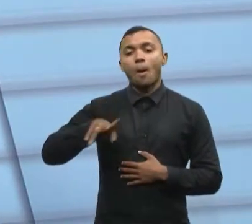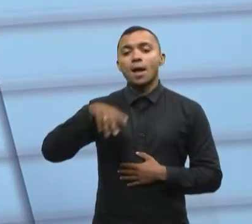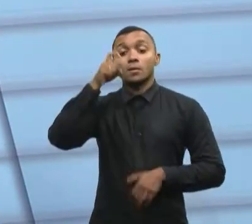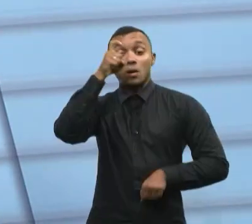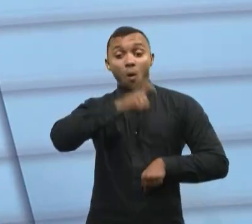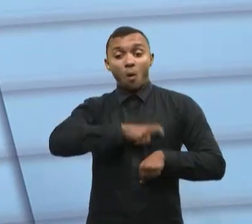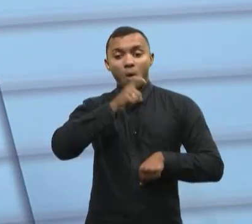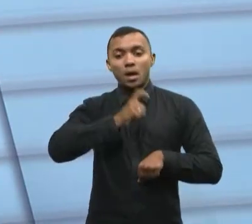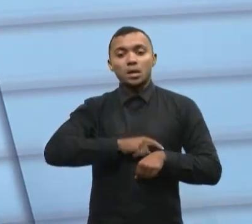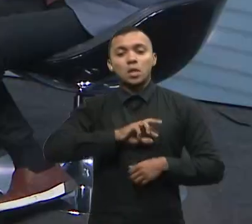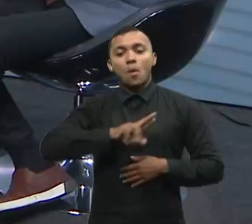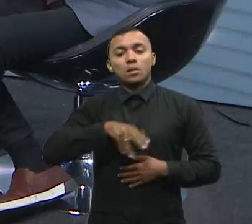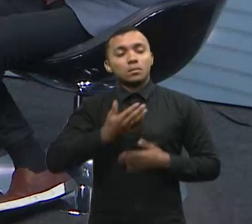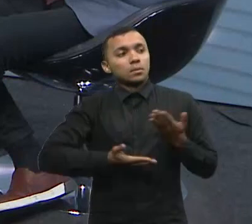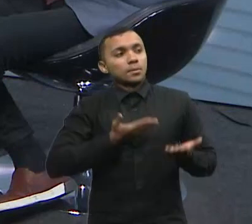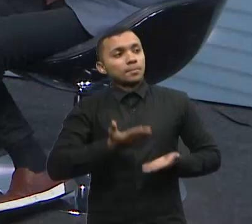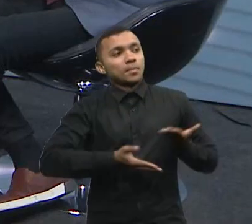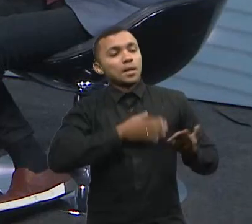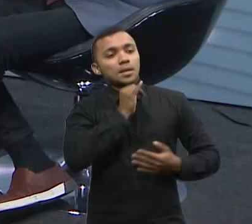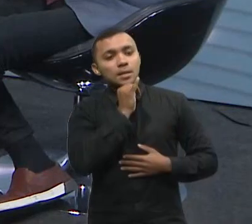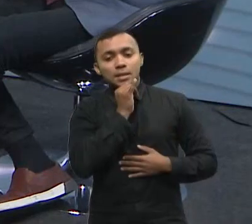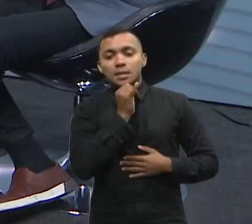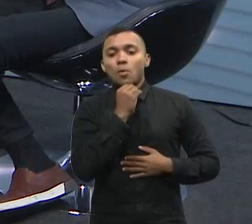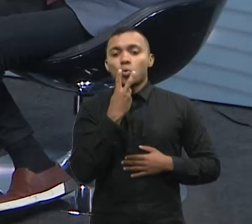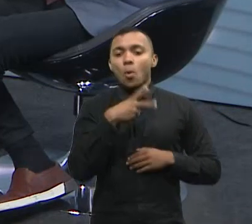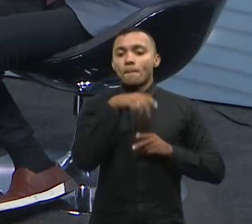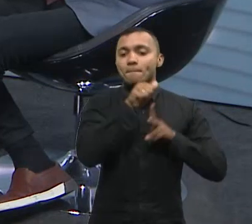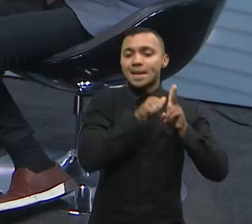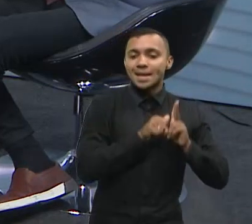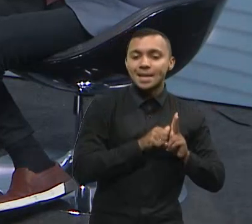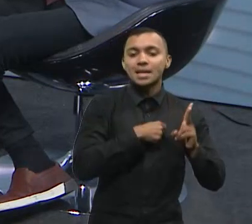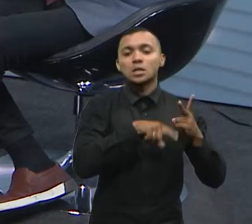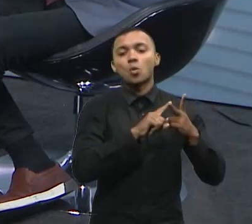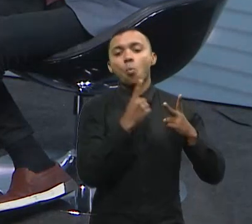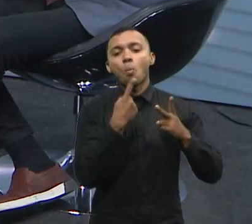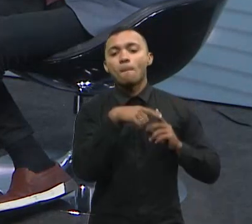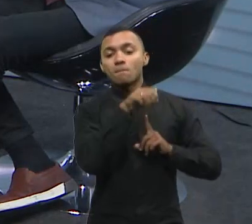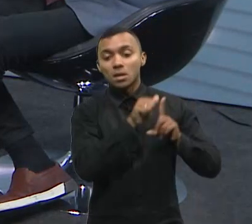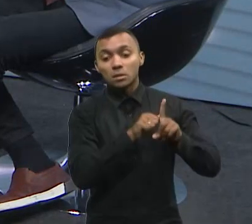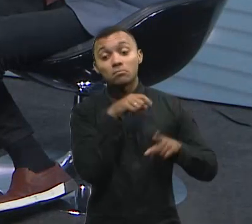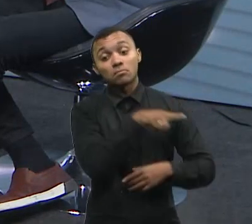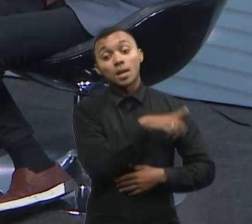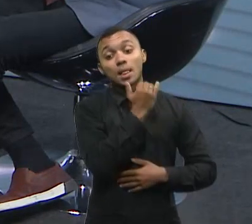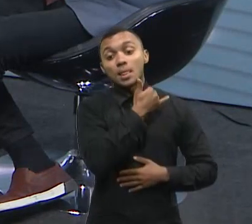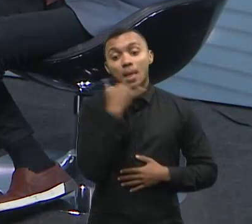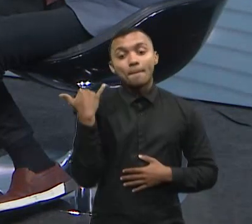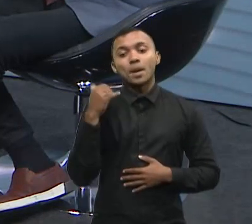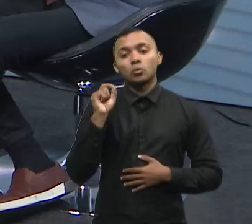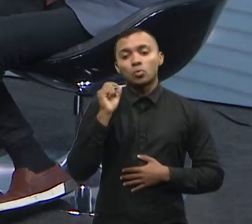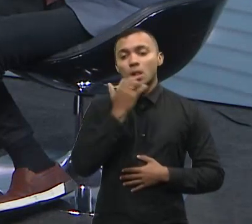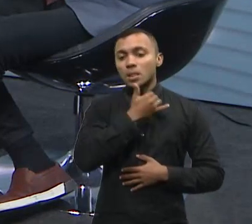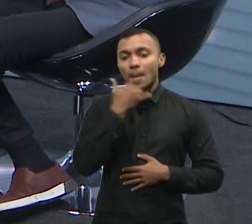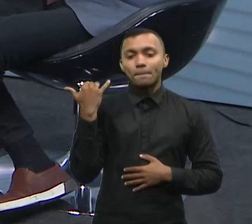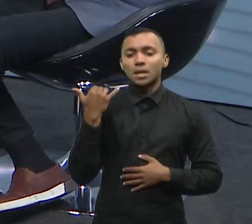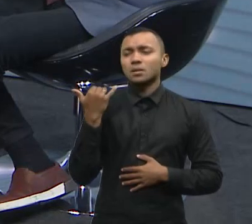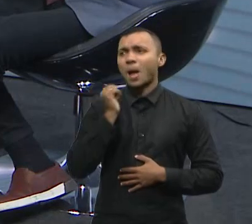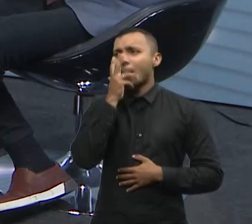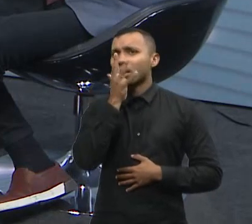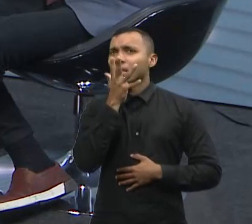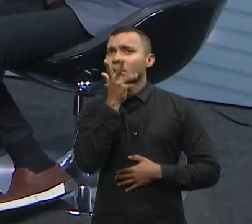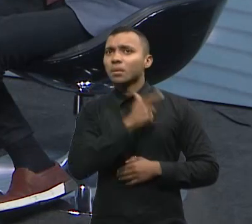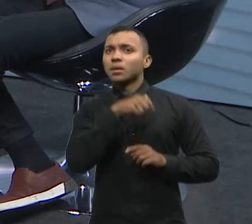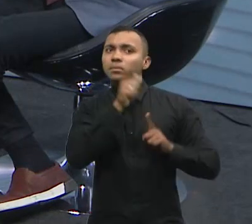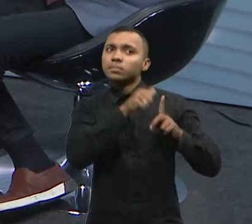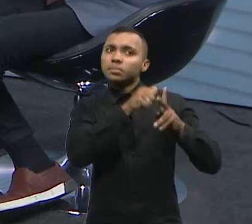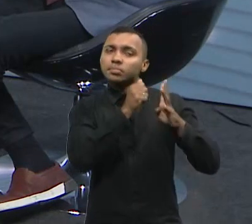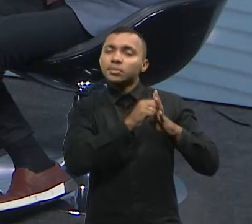Não é um tratamento onde você vai fazer um mês, você vai fazer dois meses. É um tratamento que demanda acompanhamento longitudinal, né?